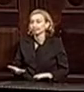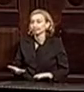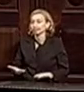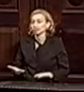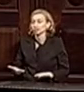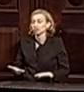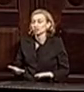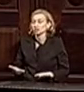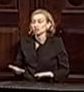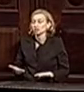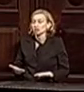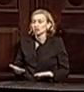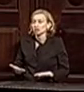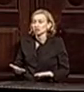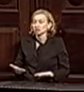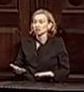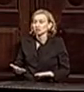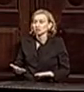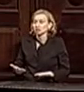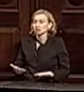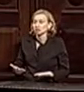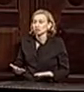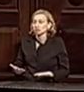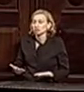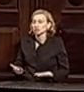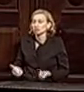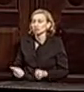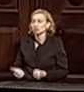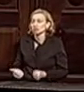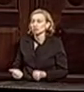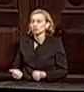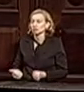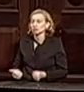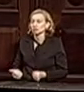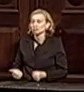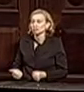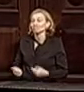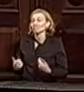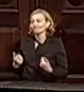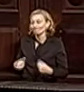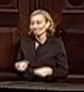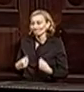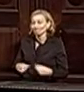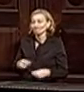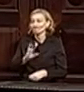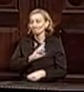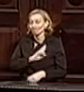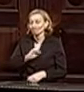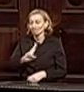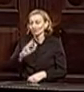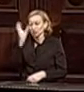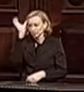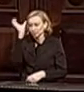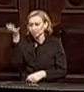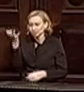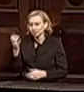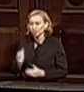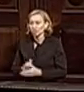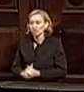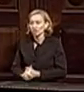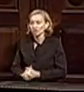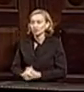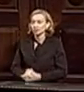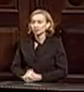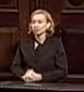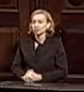que as decisões judiciais sejam respeitadas. Foi essa a minha